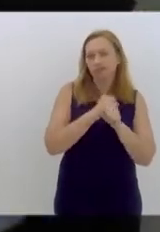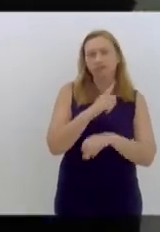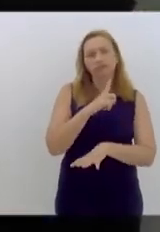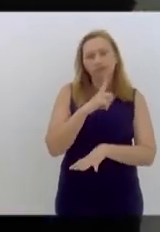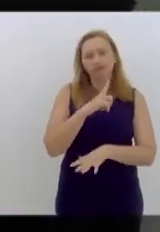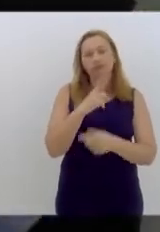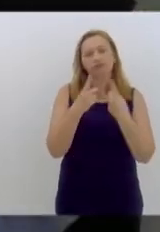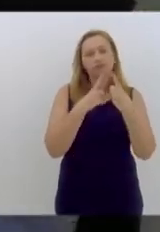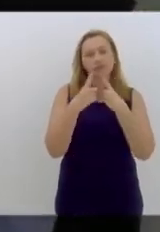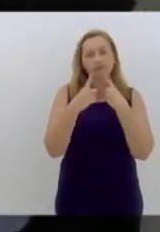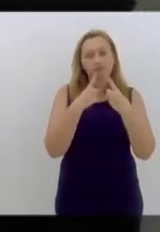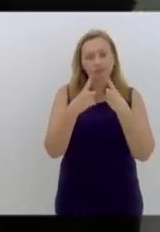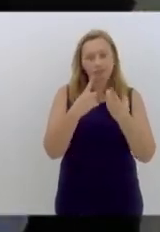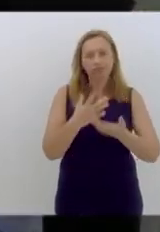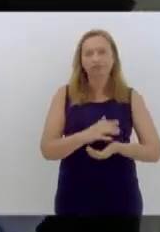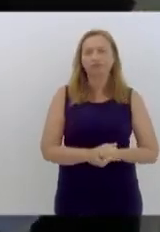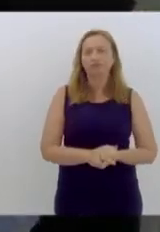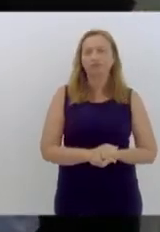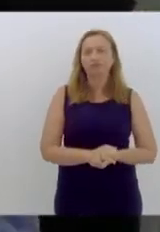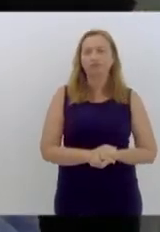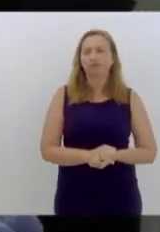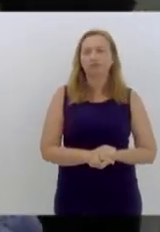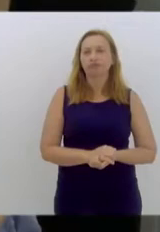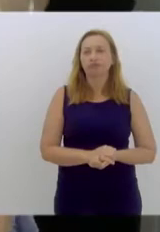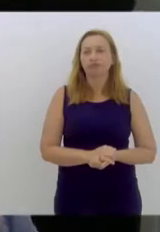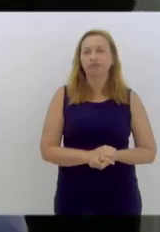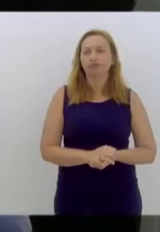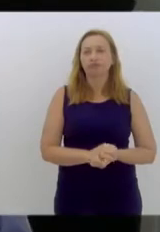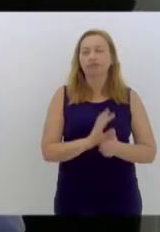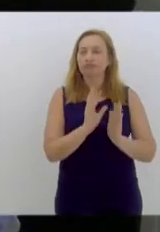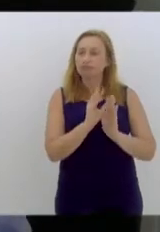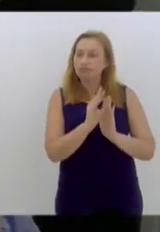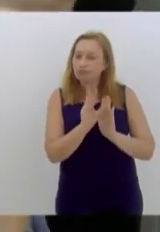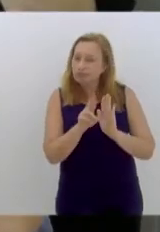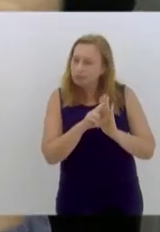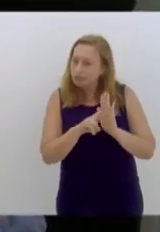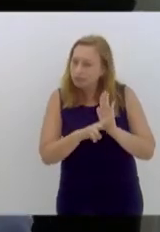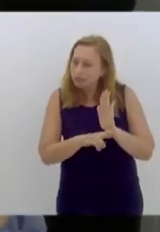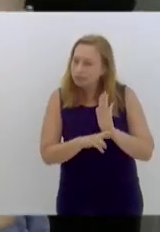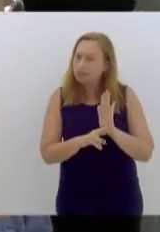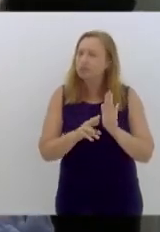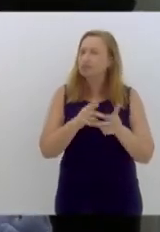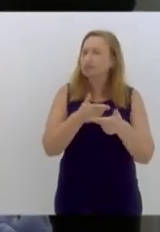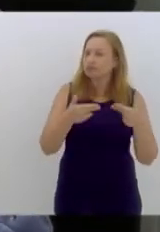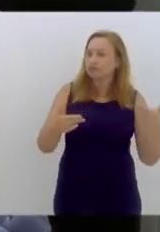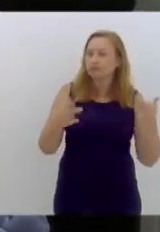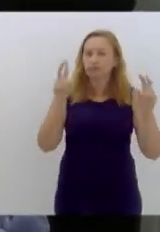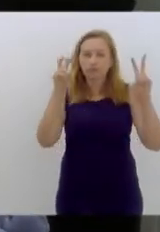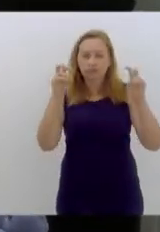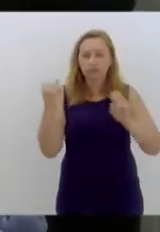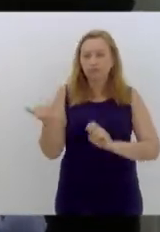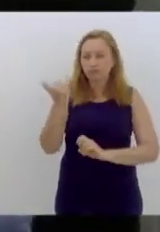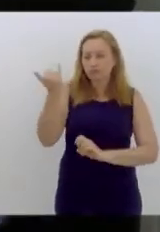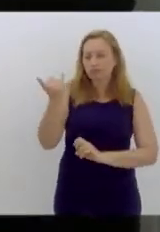para discutir esses critérios, enfim, e tantas questões importantes que aqui foram ditas, e